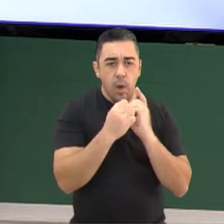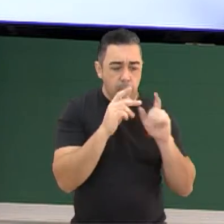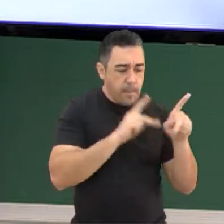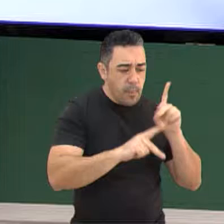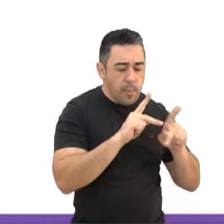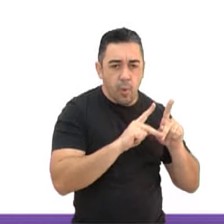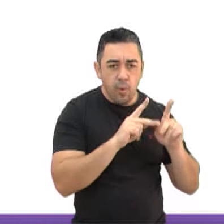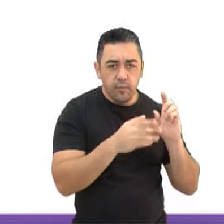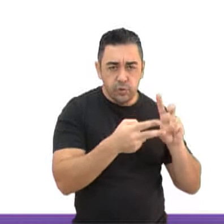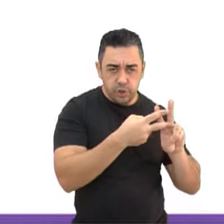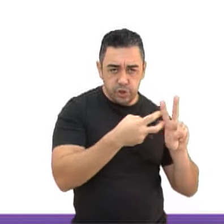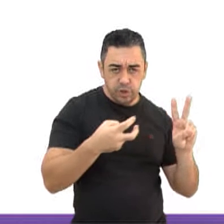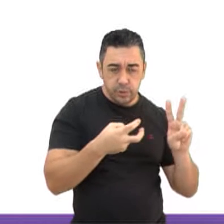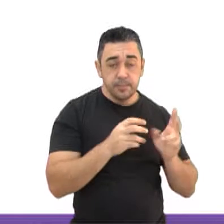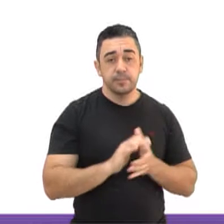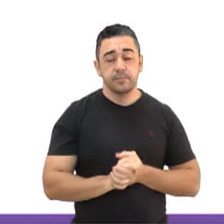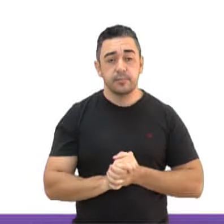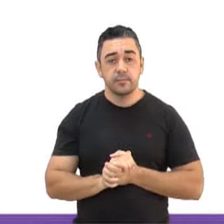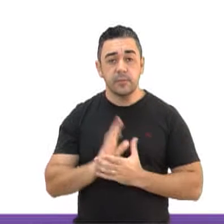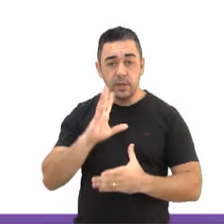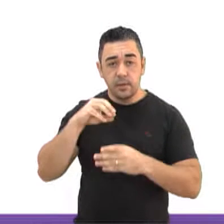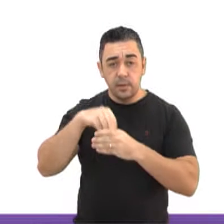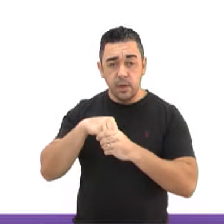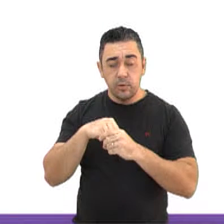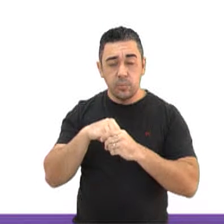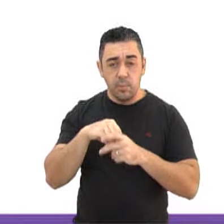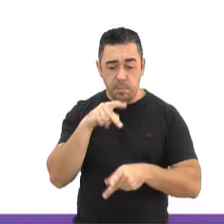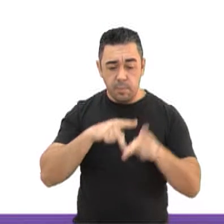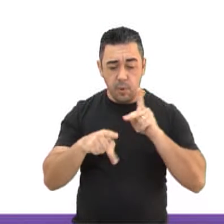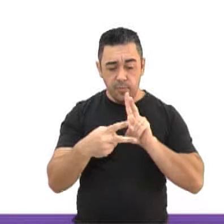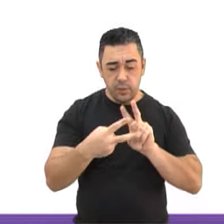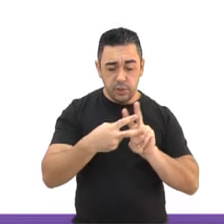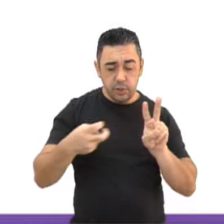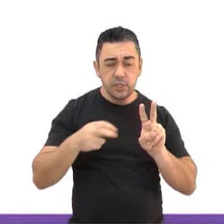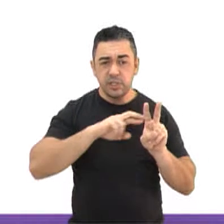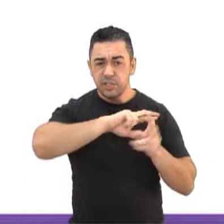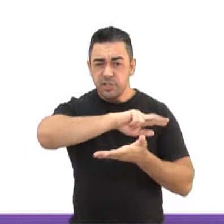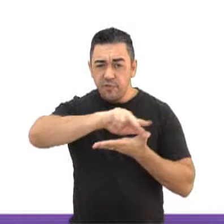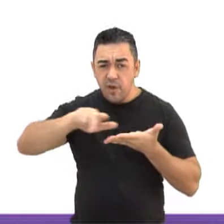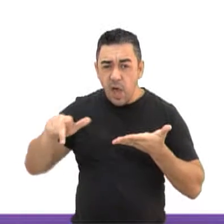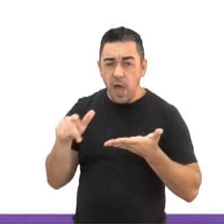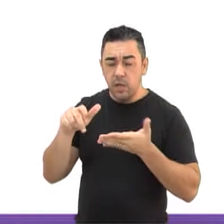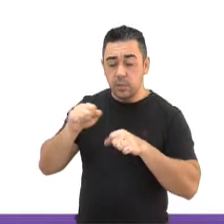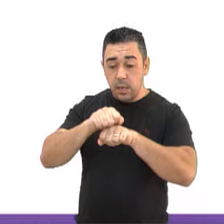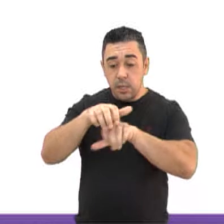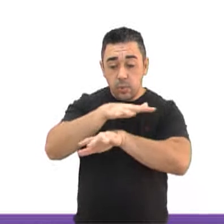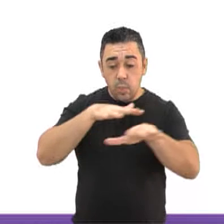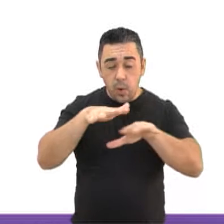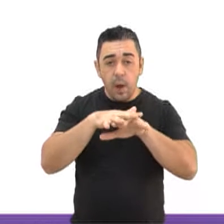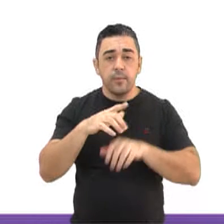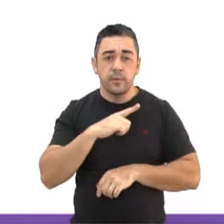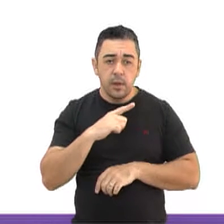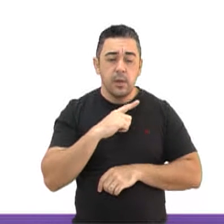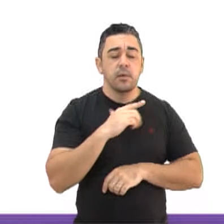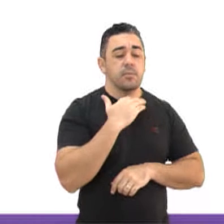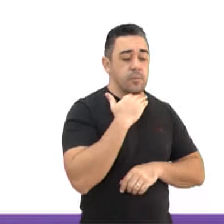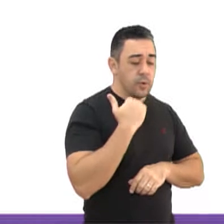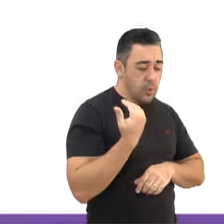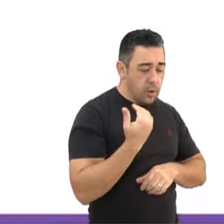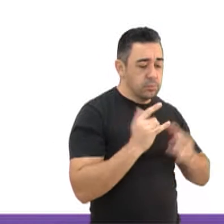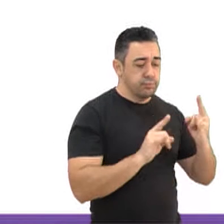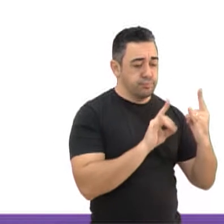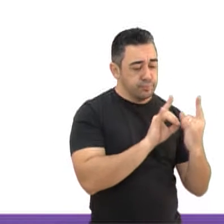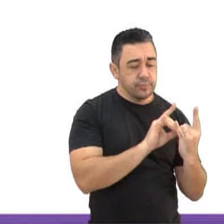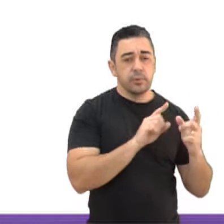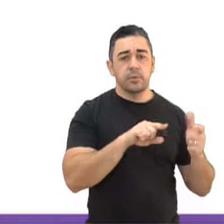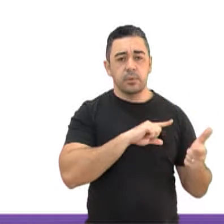povo. Bom, entre os povos indígenas existem diversos rituais de passagem, como ritos fúnebres, casamento e de